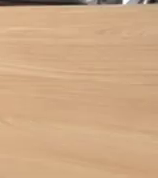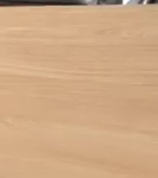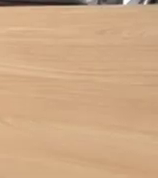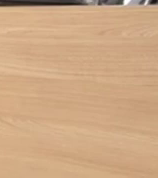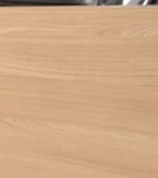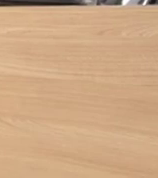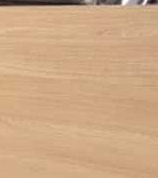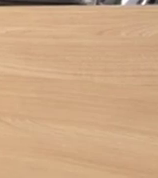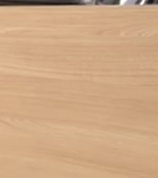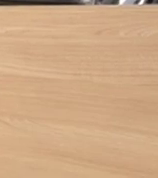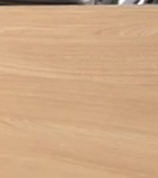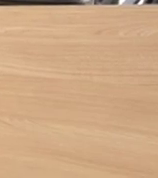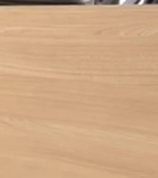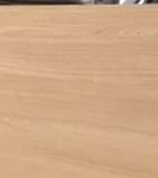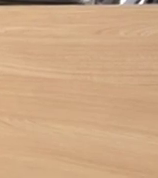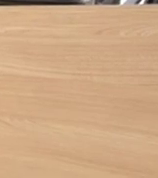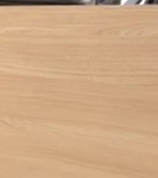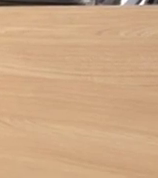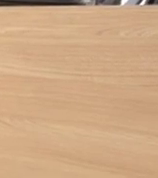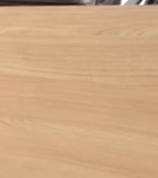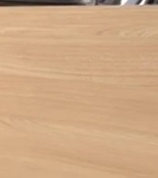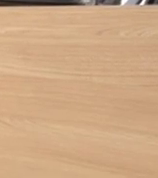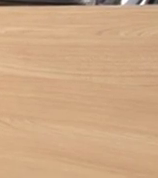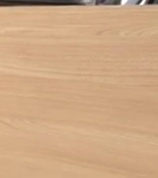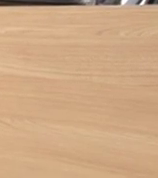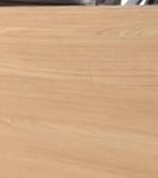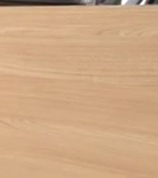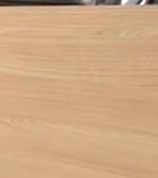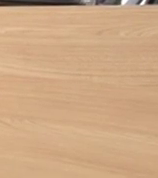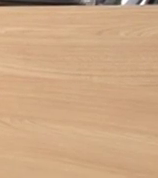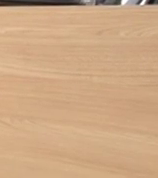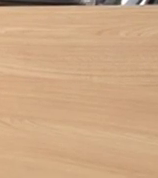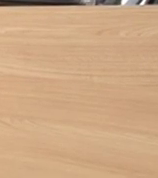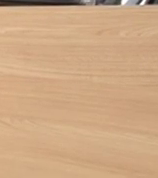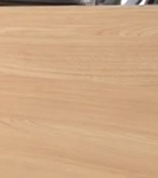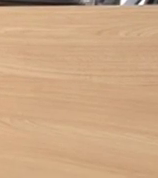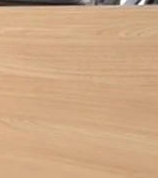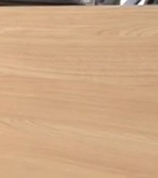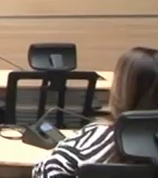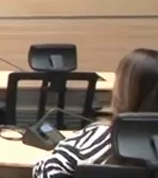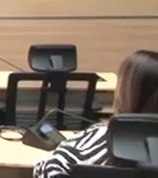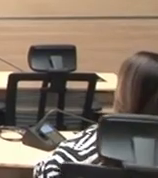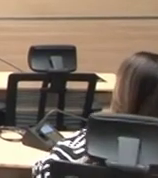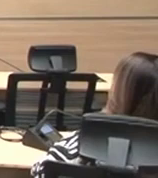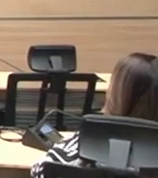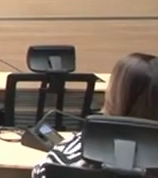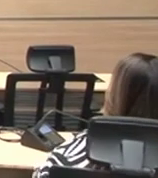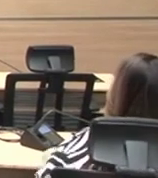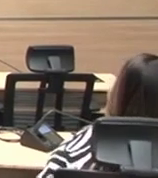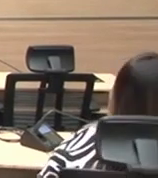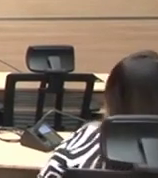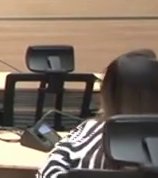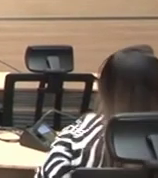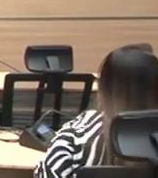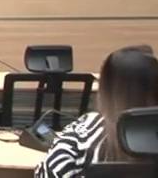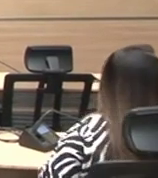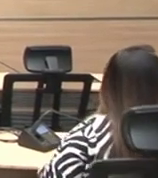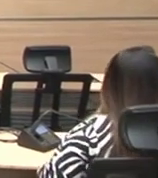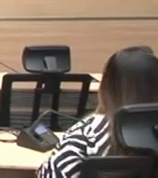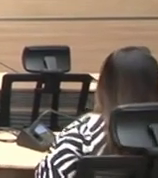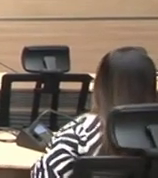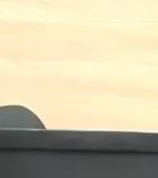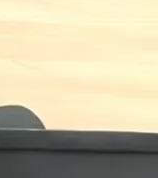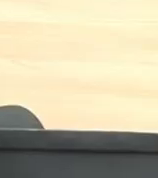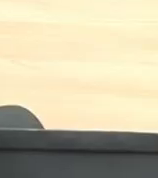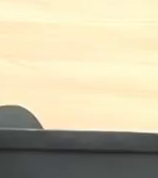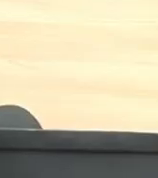a câmara municipal aprovou um projeto de lei que declara a banda ave sangria patrimônio cultural e material do